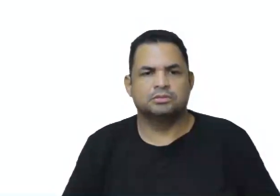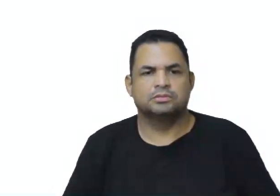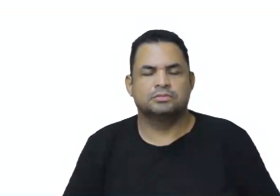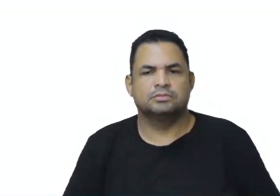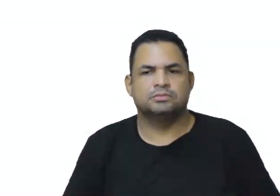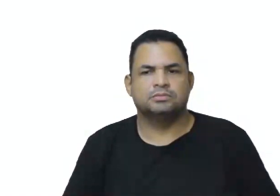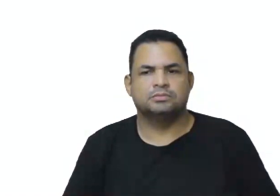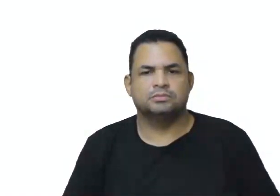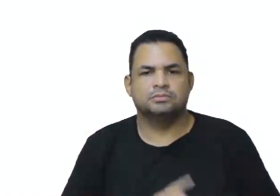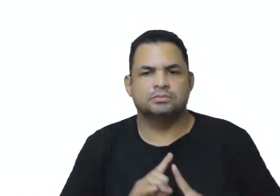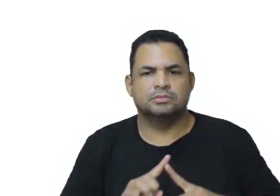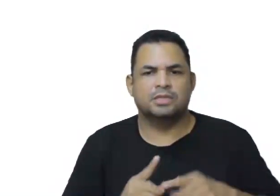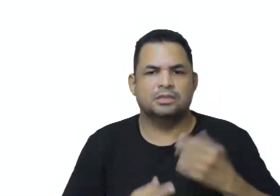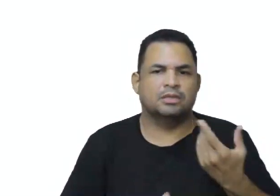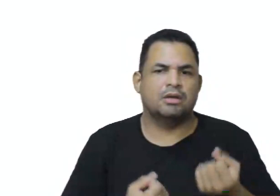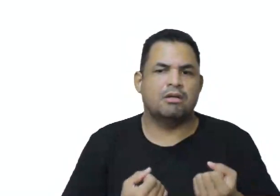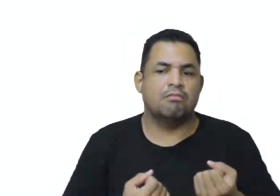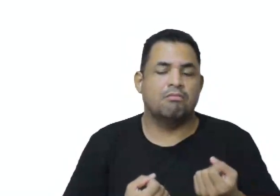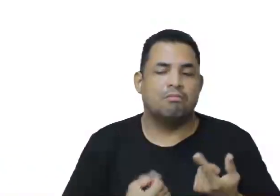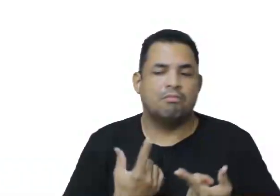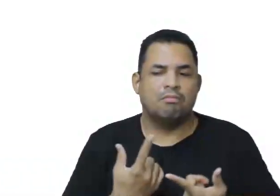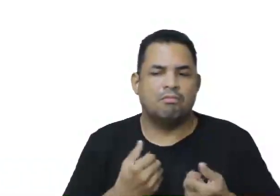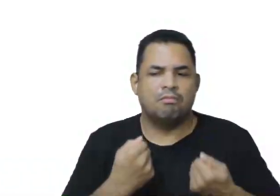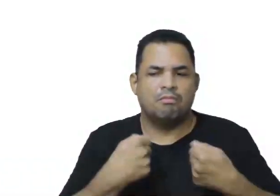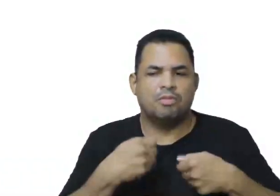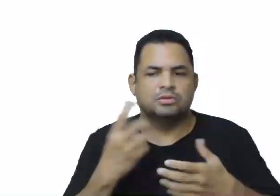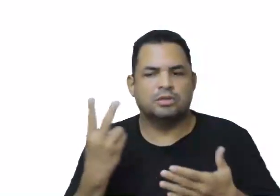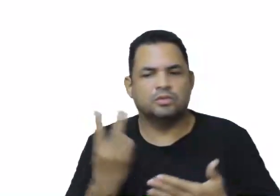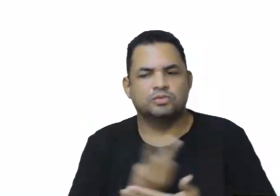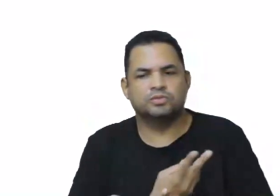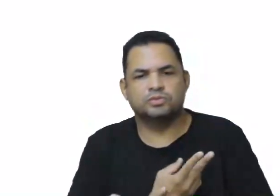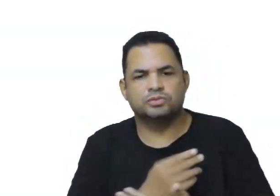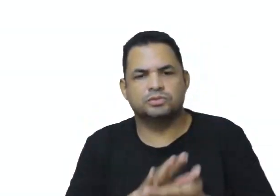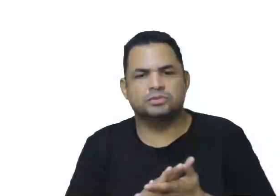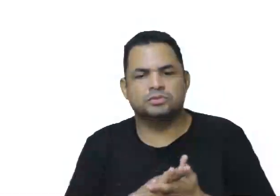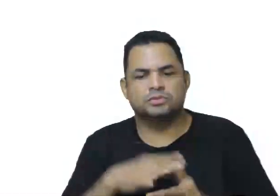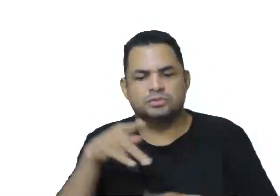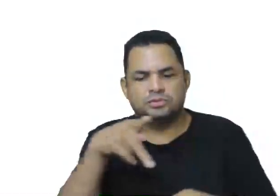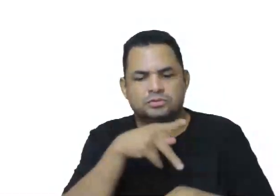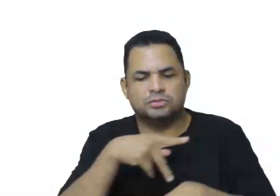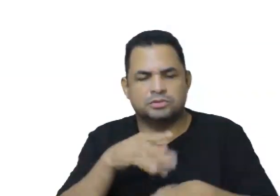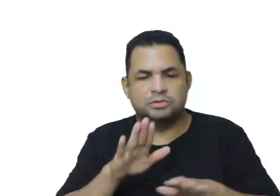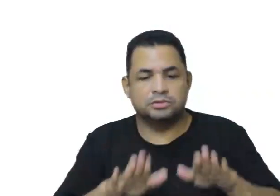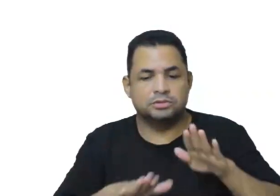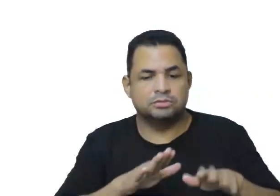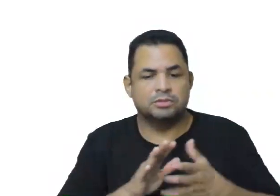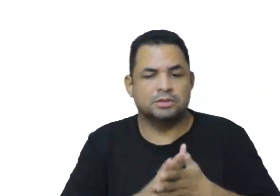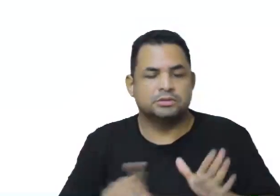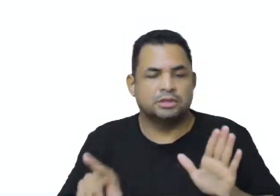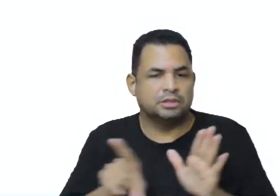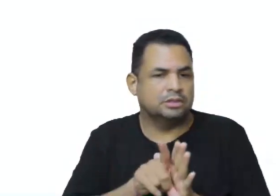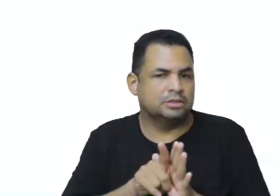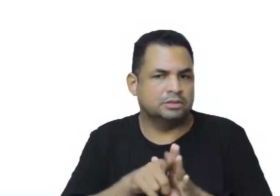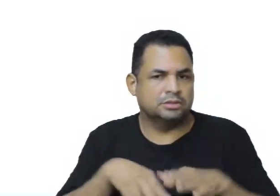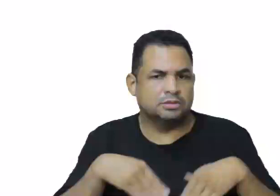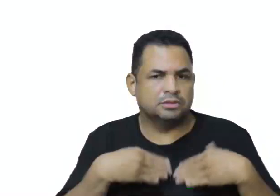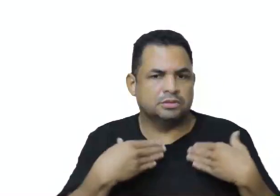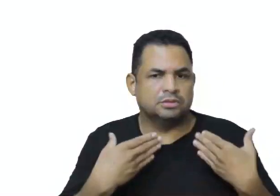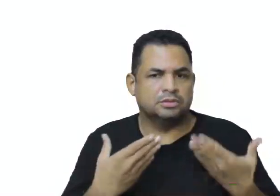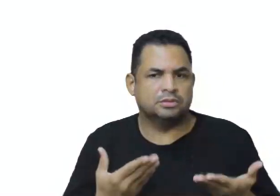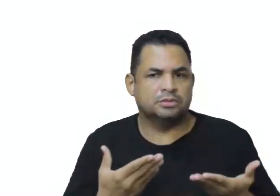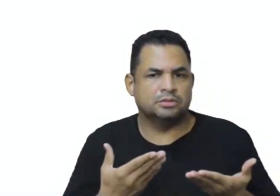vontade. Mas em alguns casos isso pode acontecer, em alguns países, depende da legislação também. Então, por exemplo, quando